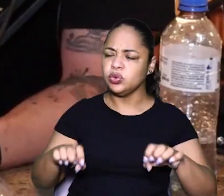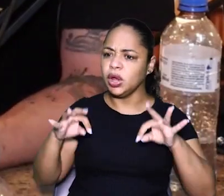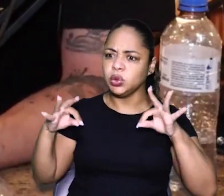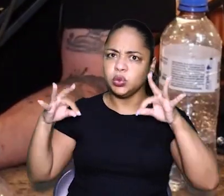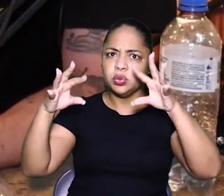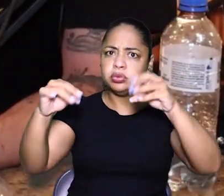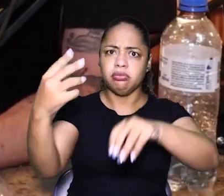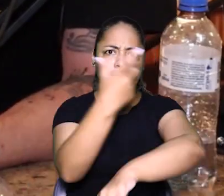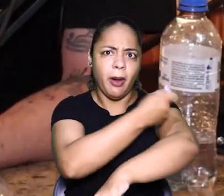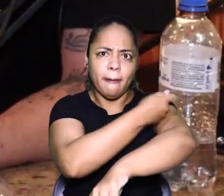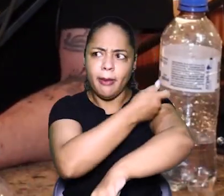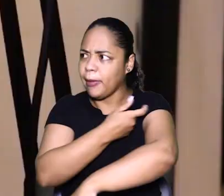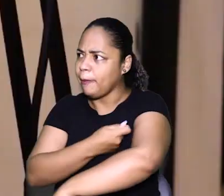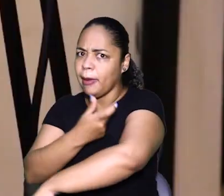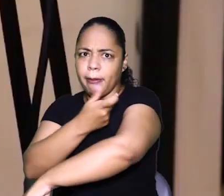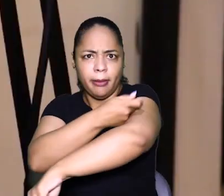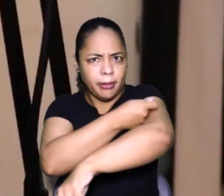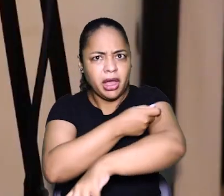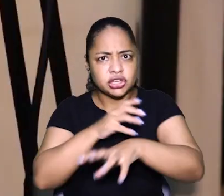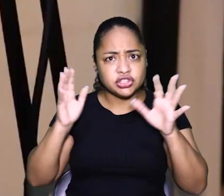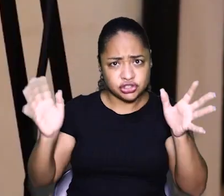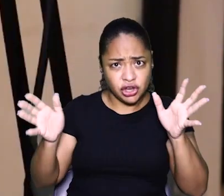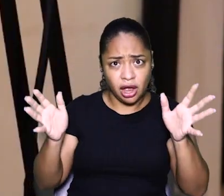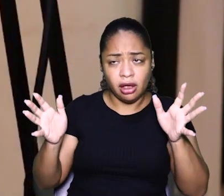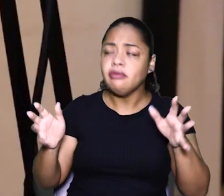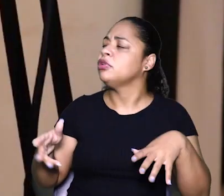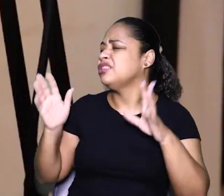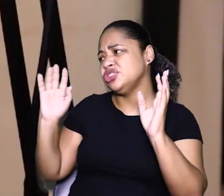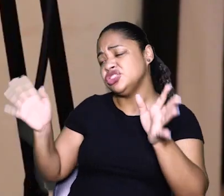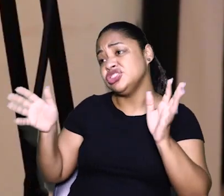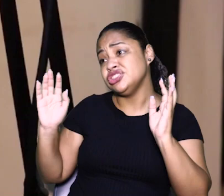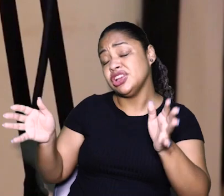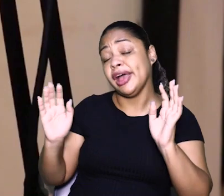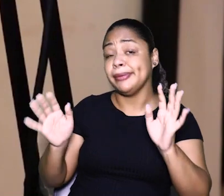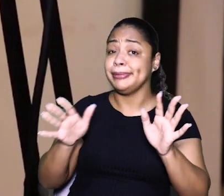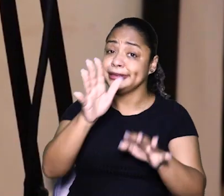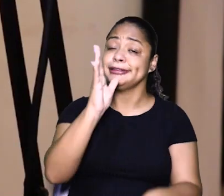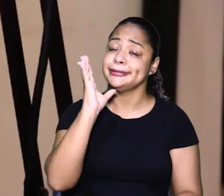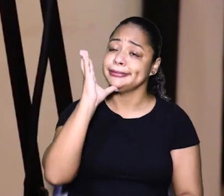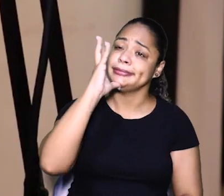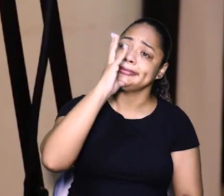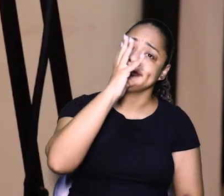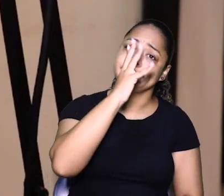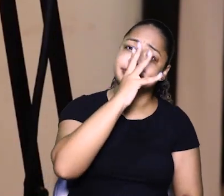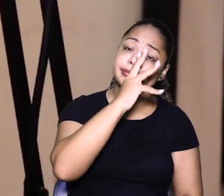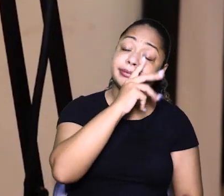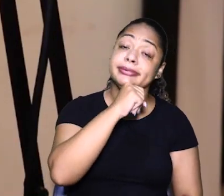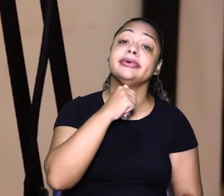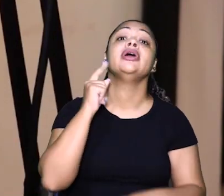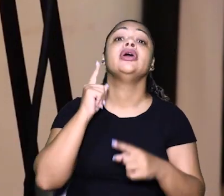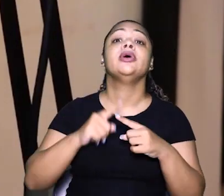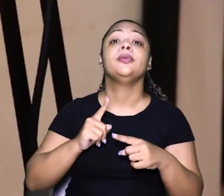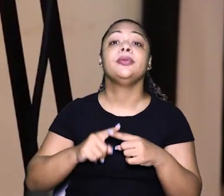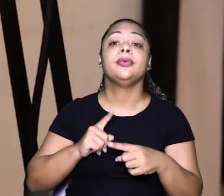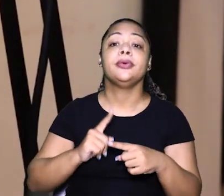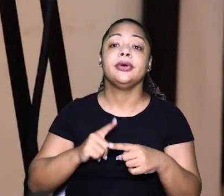mundo vacinado. Sim, sim, já podíamos. É, essa lentidão se deve principalmente